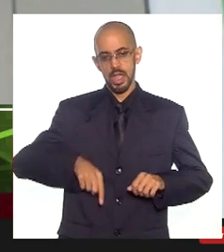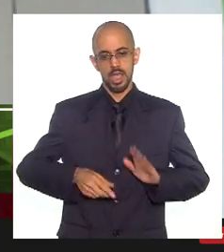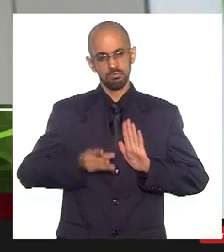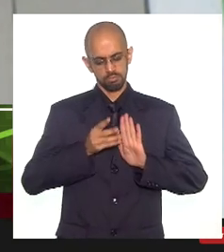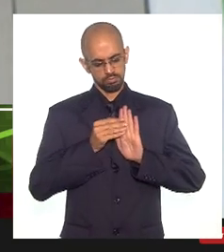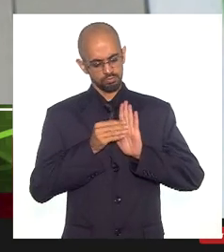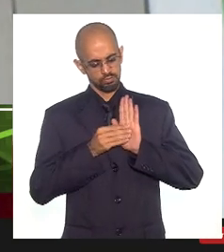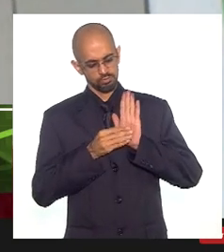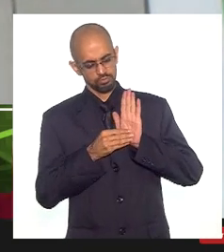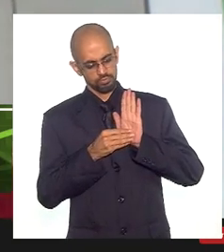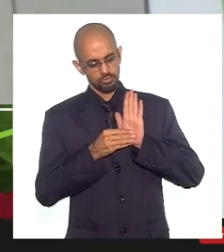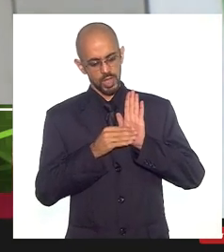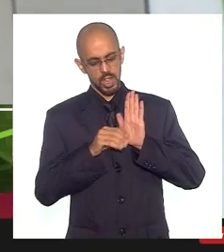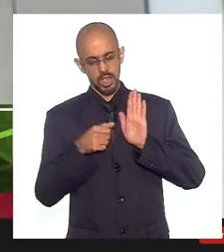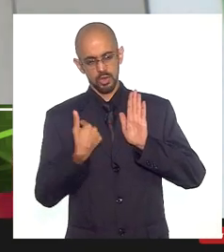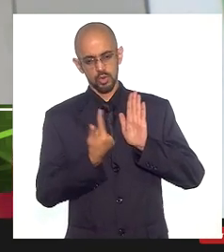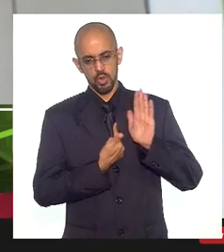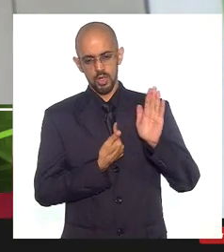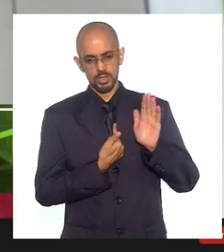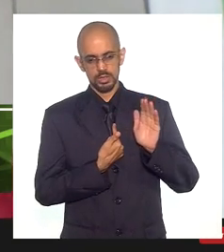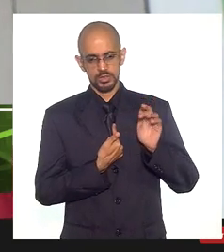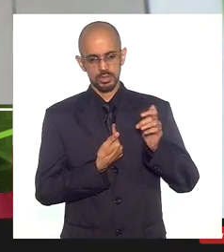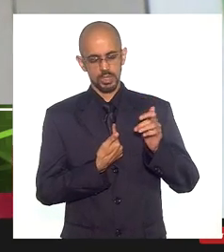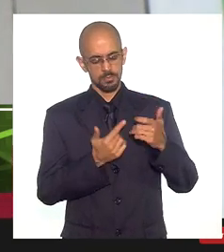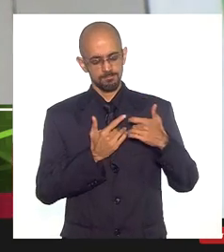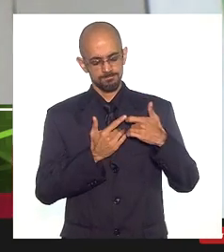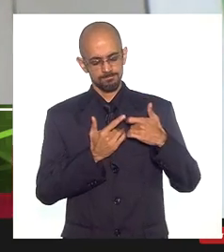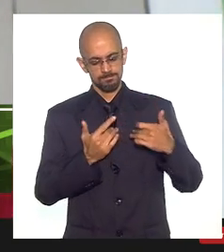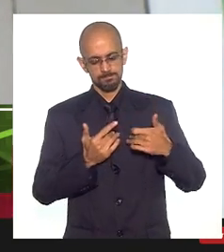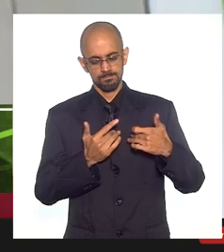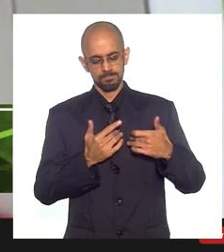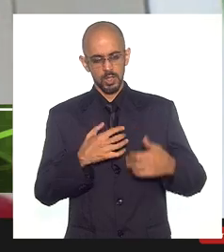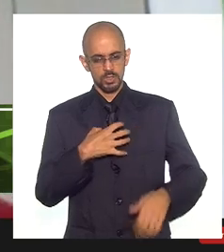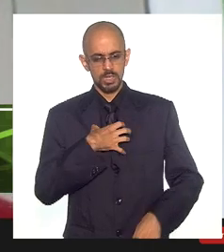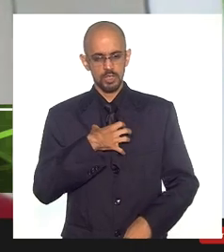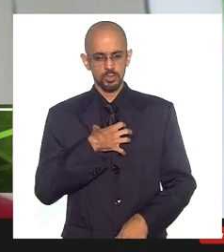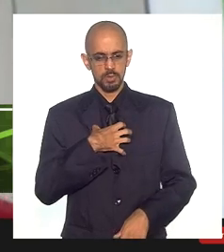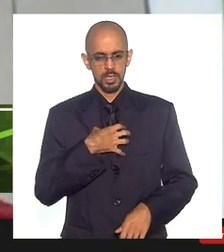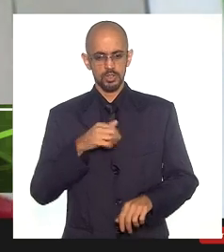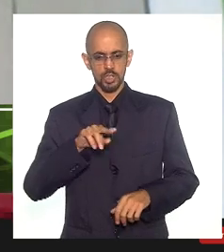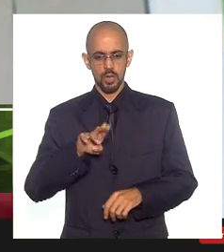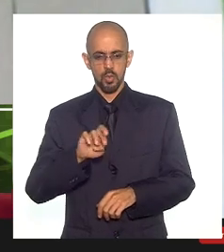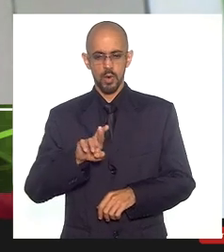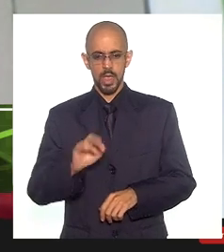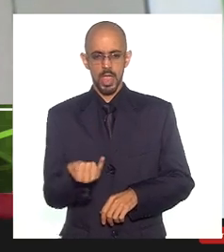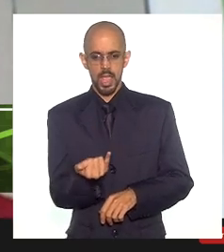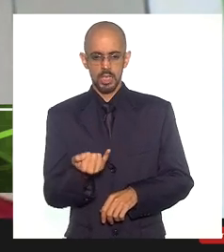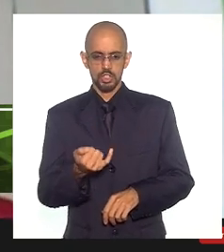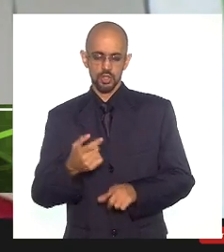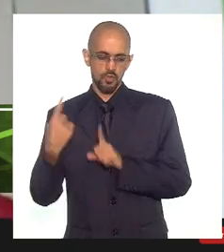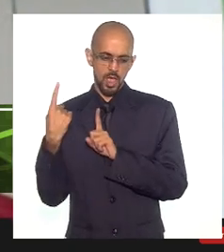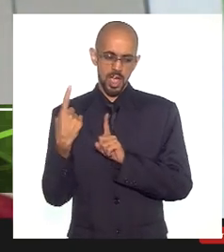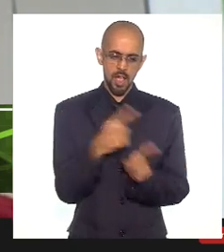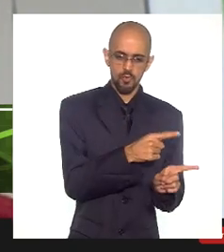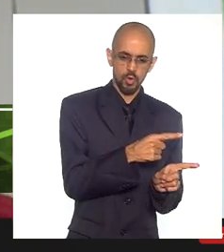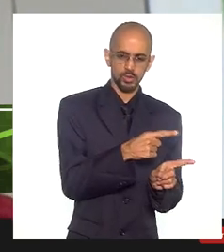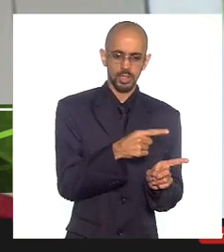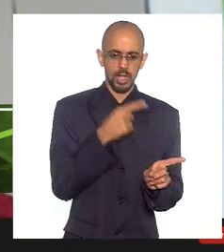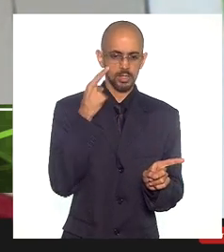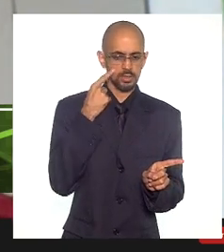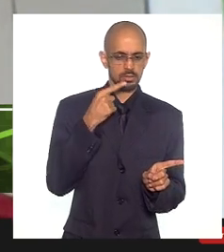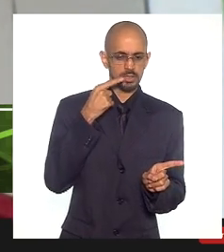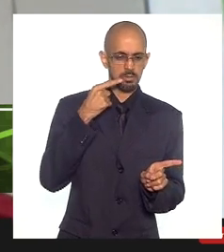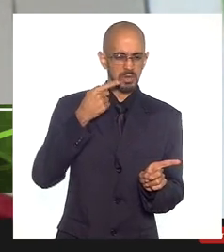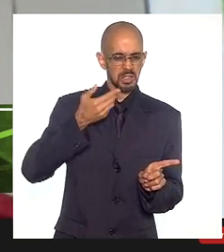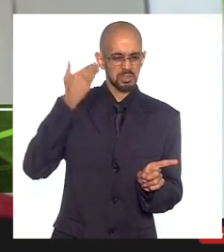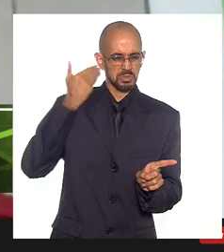completa solidariedade à UERJ, que foi atacada nas últimas semanas, primeiro com